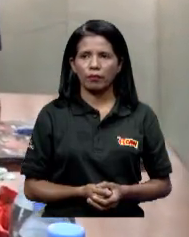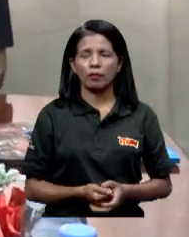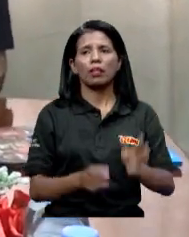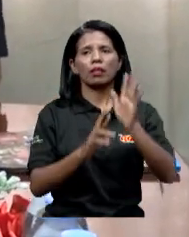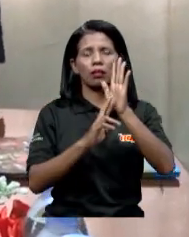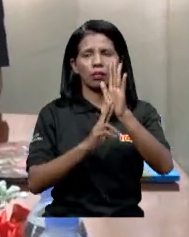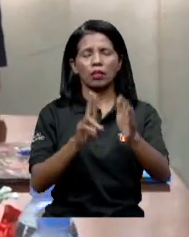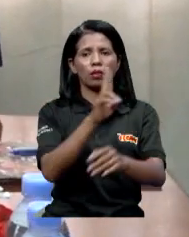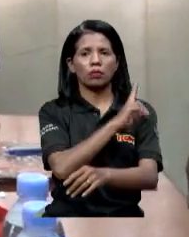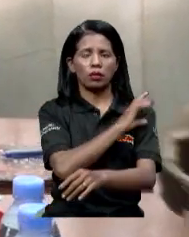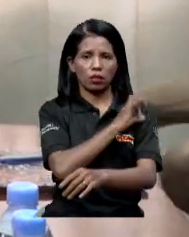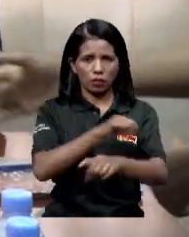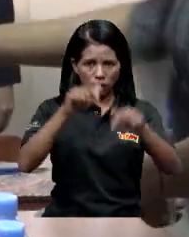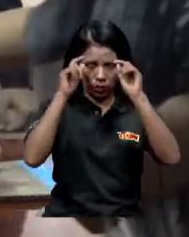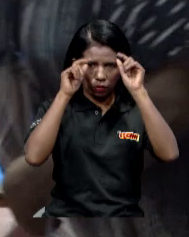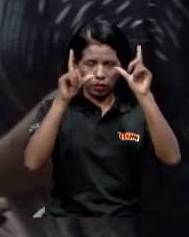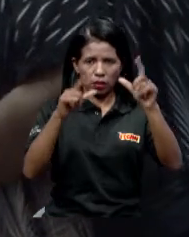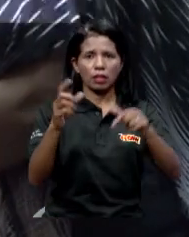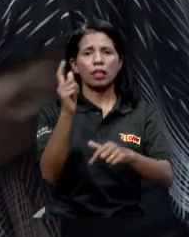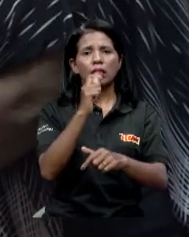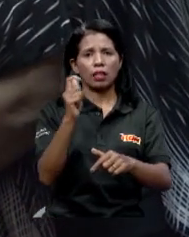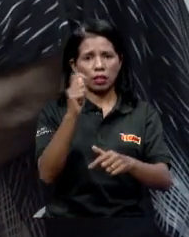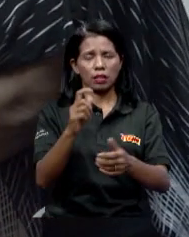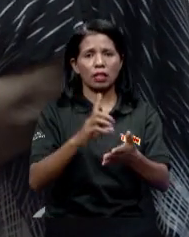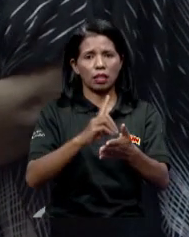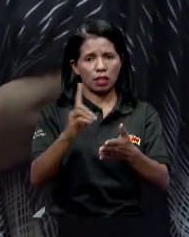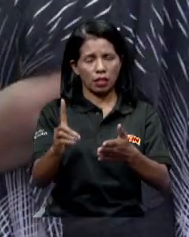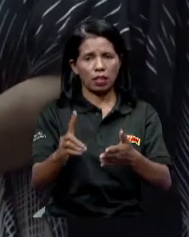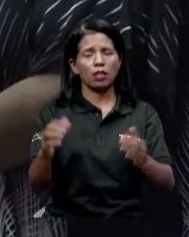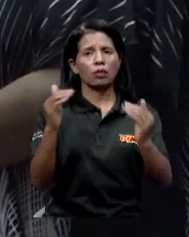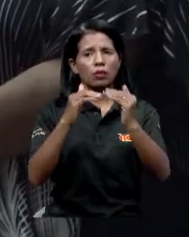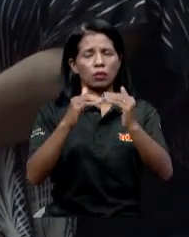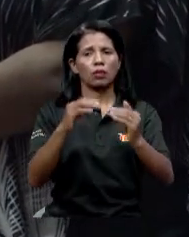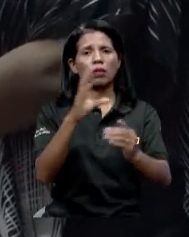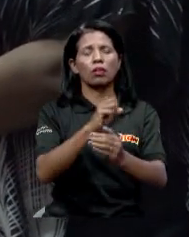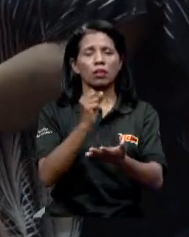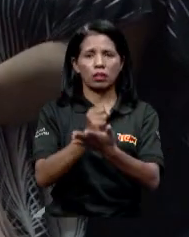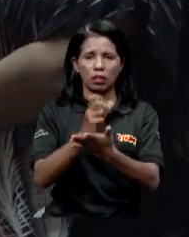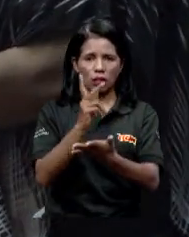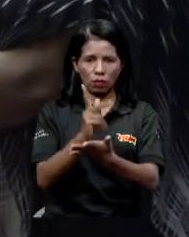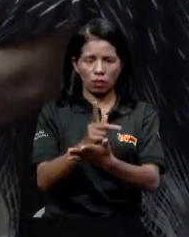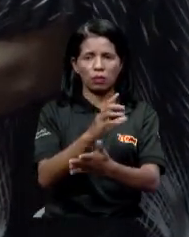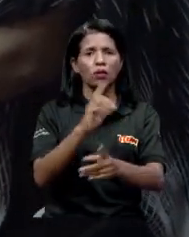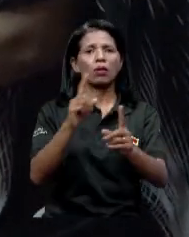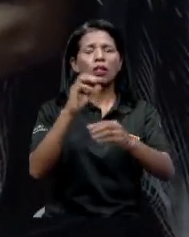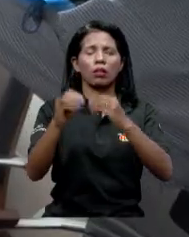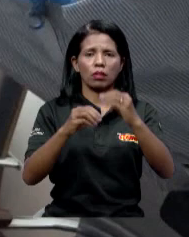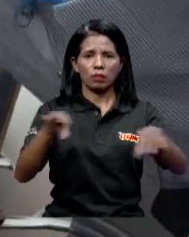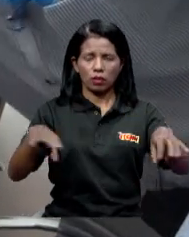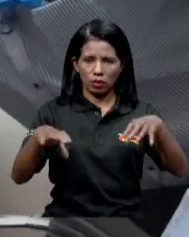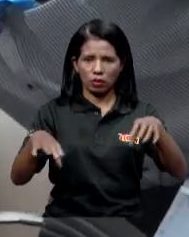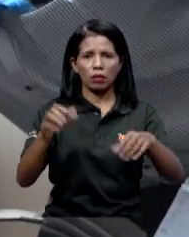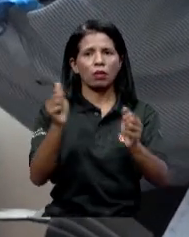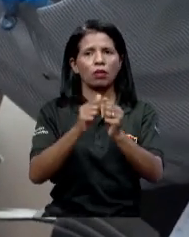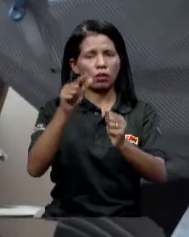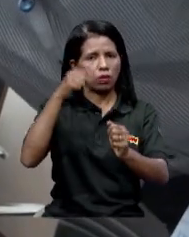Representante UNICEF e Timor-Leste, Tersané, encontra o secretário de Estado de Comunicação Social, onde discute com a cooperação serviço entre o